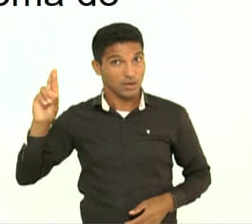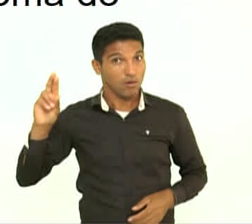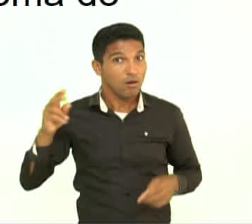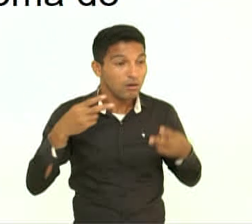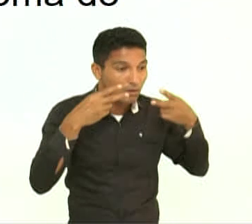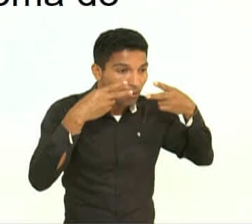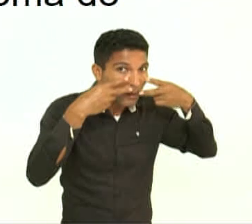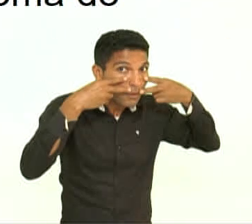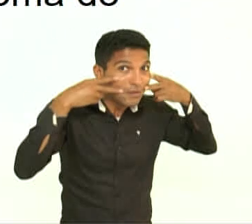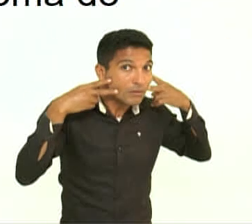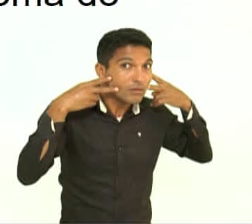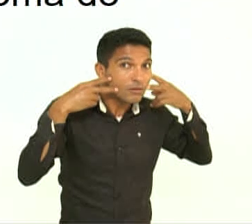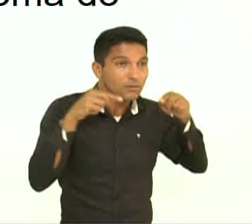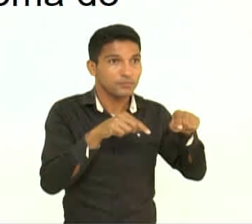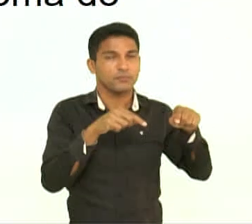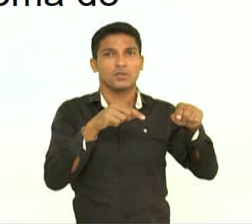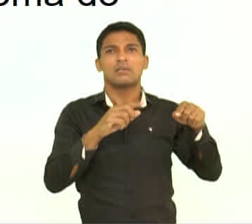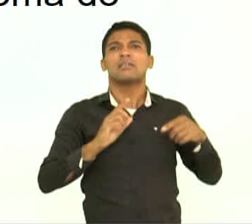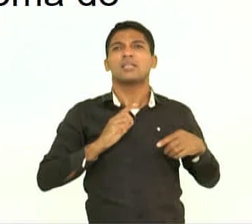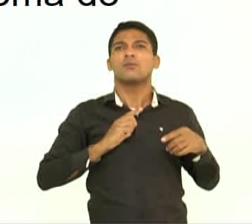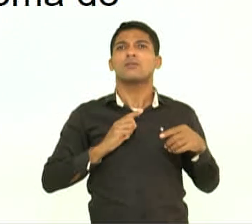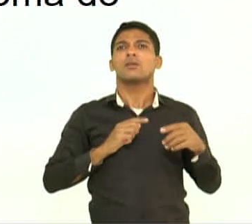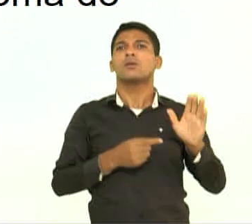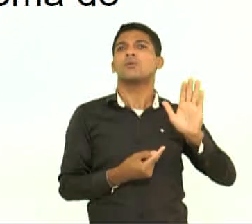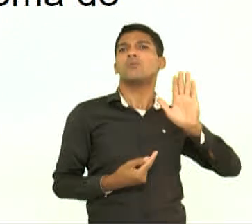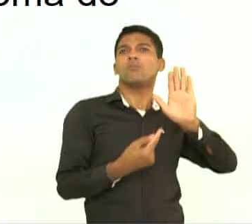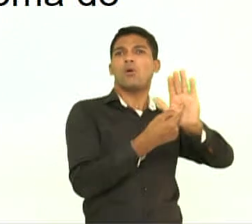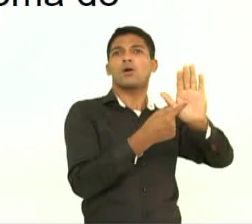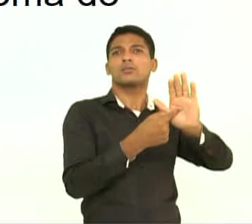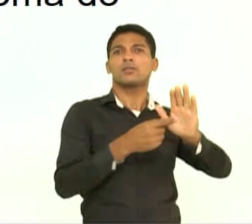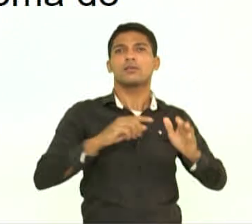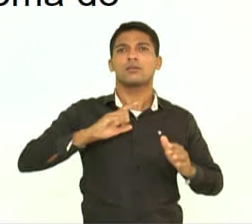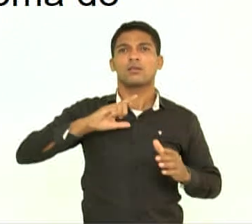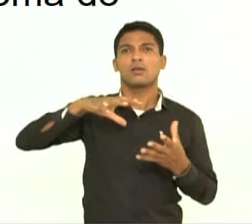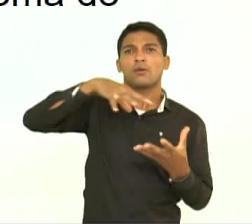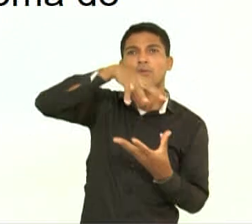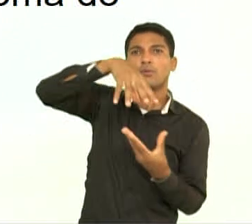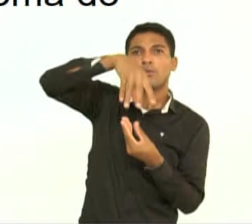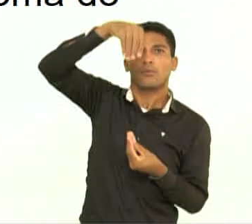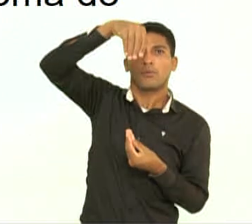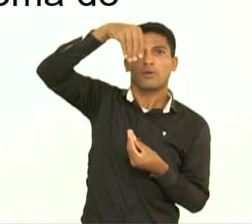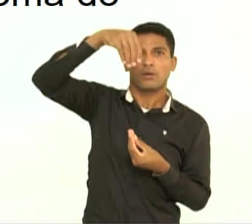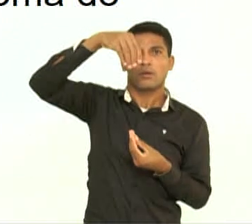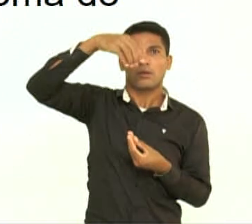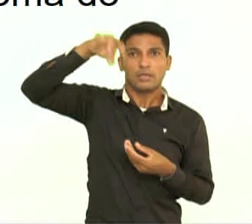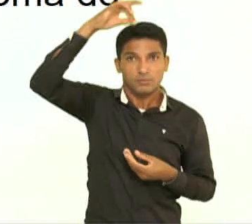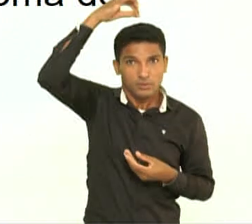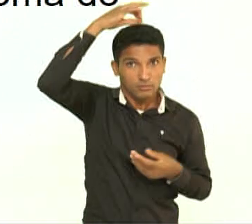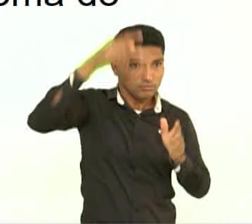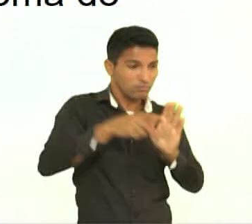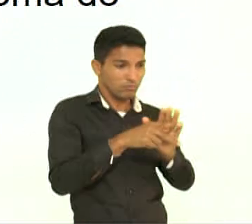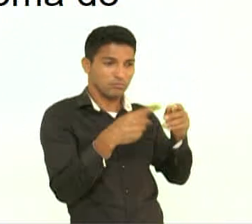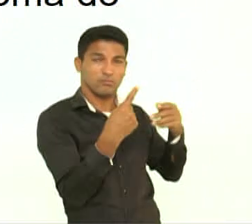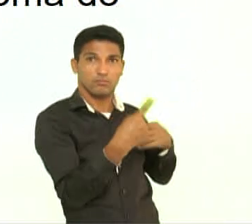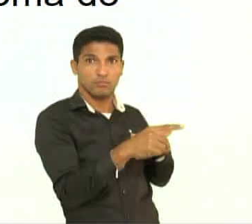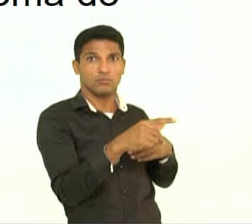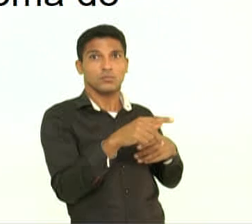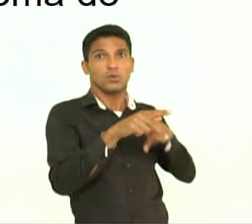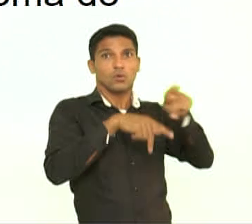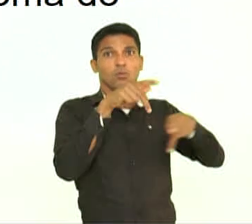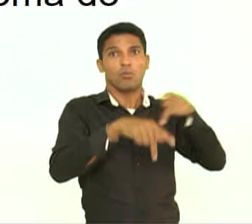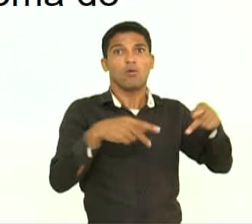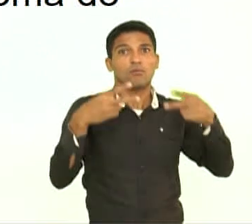cultural marcada pela espiritualidade. É uma espiritualidade comum a vários povos indígenas. Então, mesmo sendo